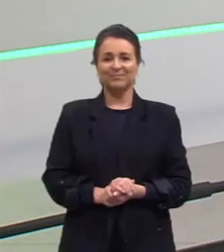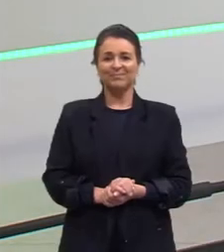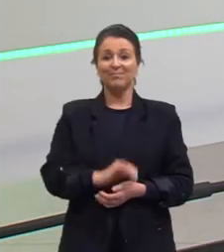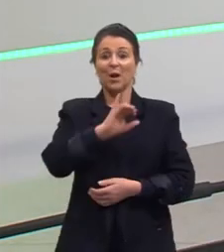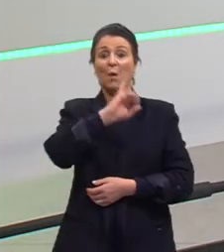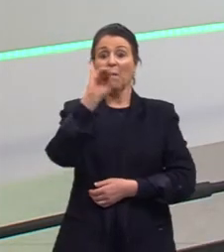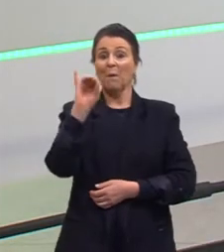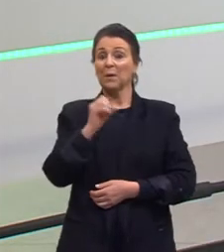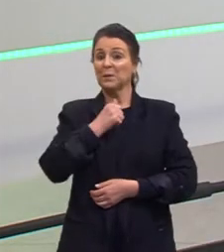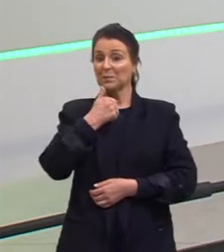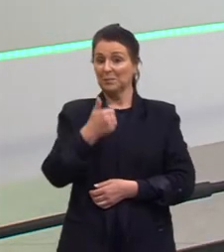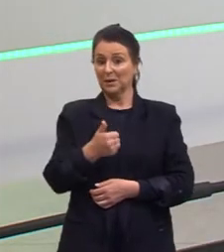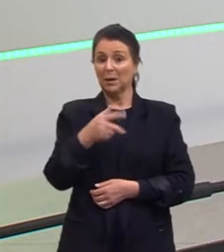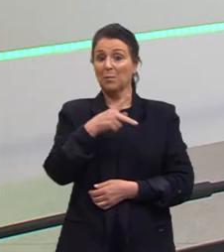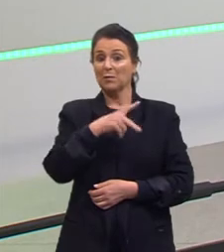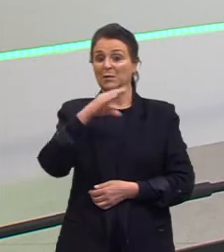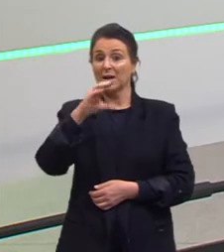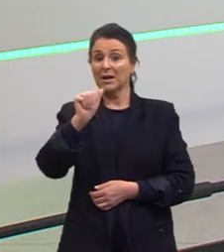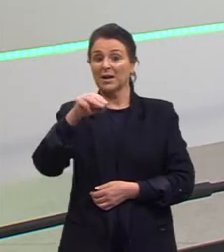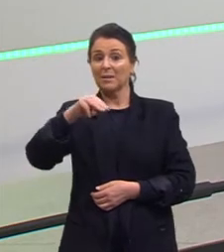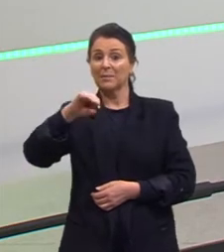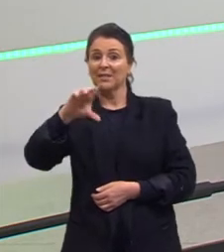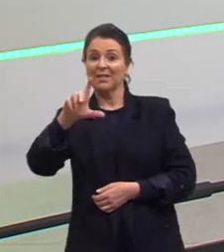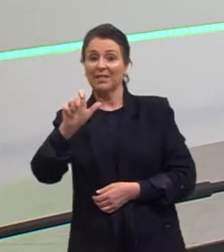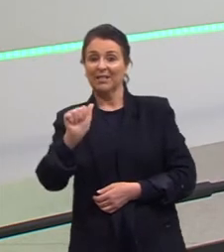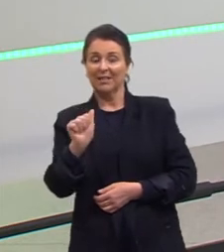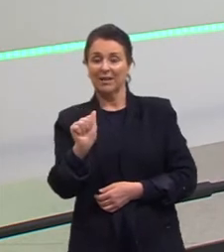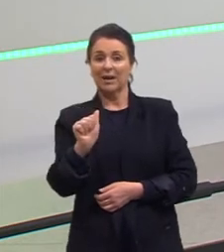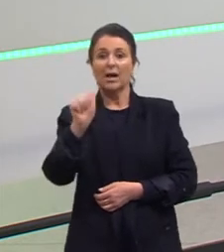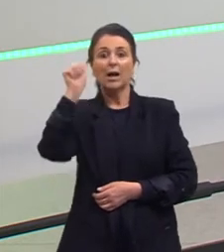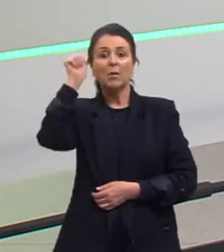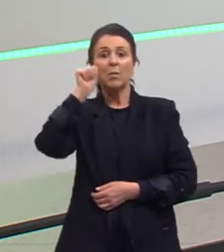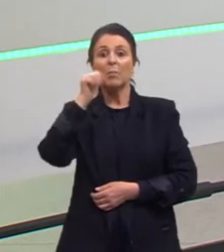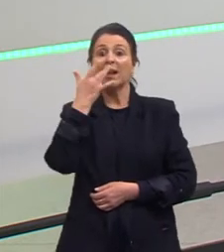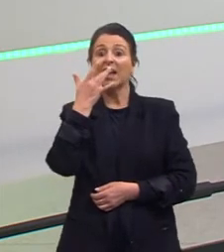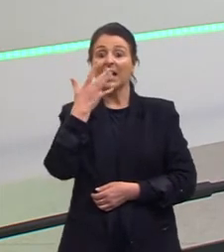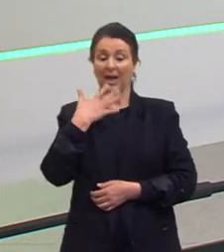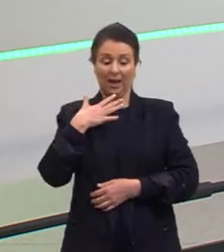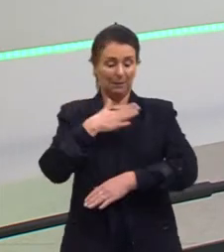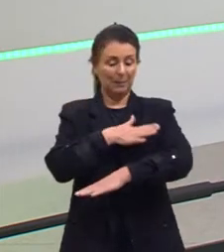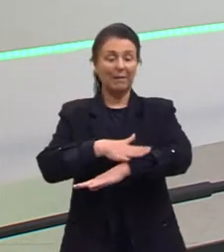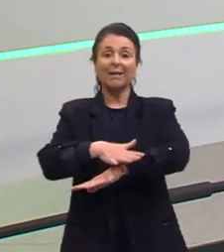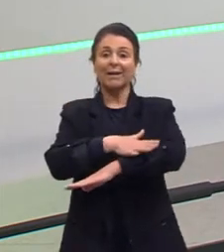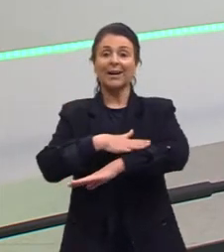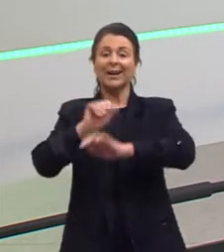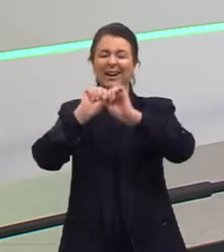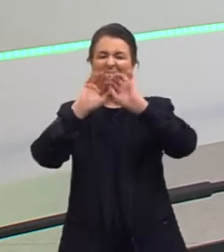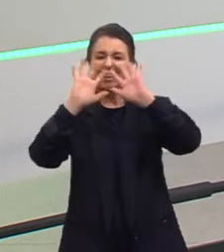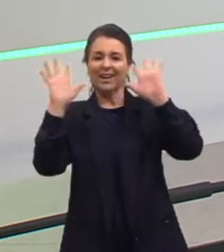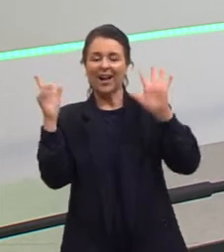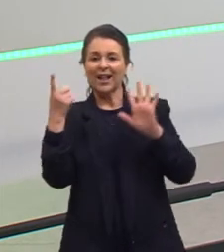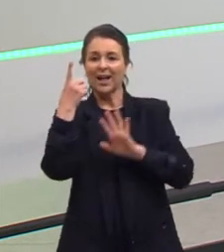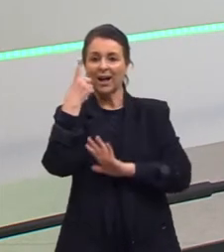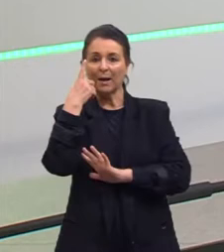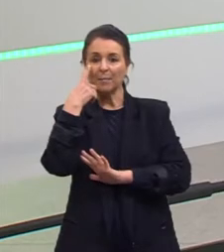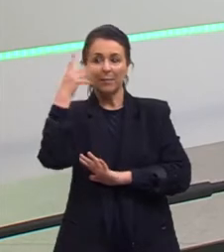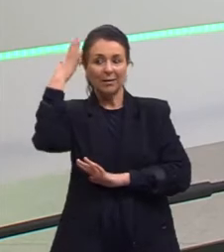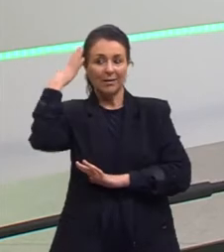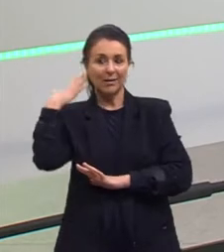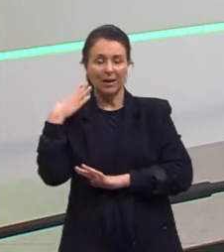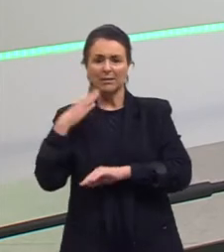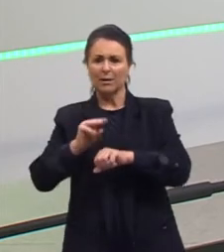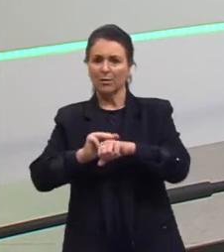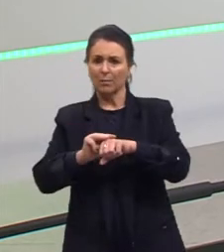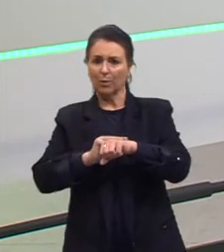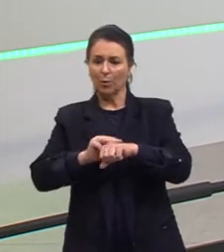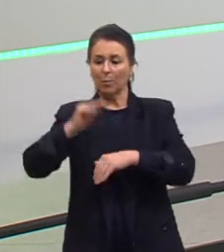Olá pessoal eu sou a professora Camila grandini sou uma mulher branca de pele clara olhos de cabelos castanhos e